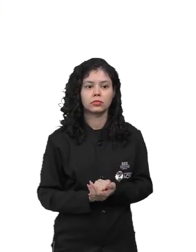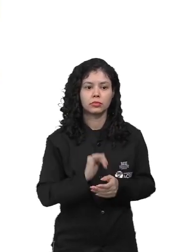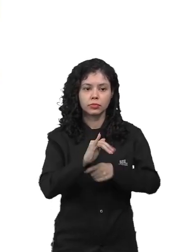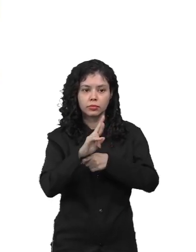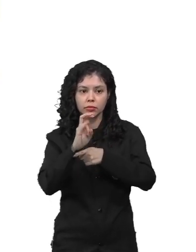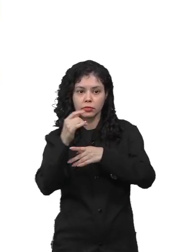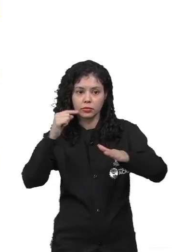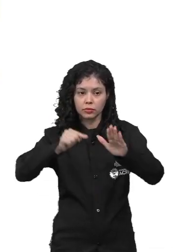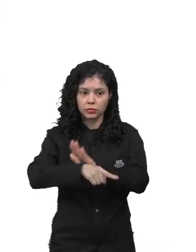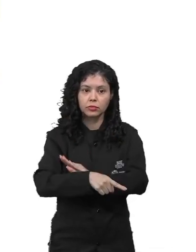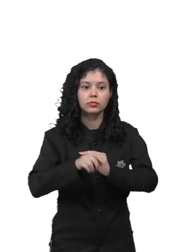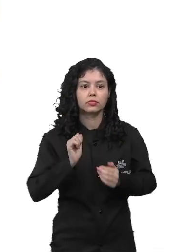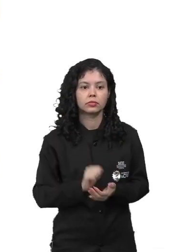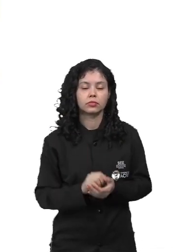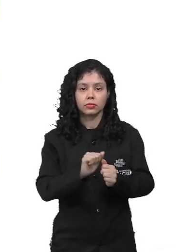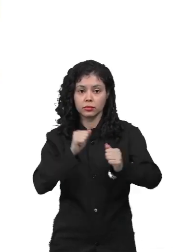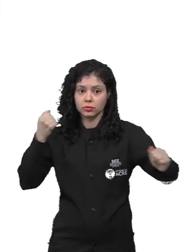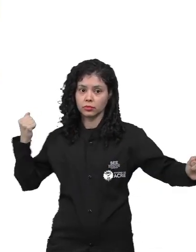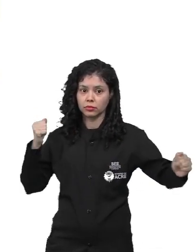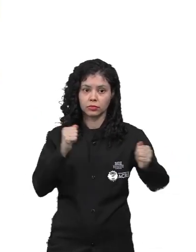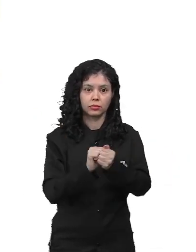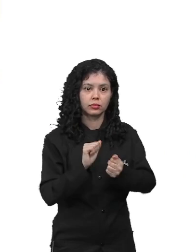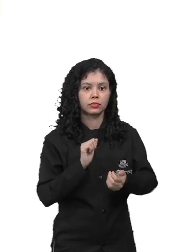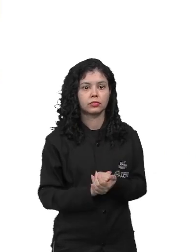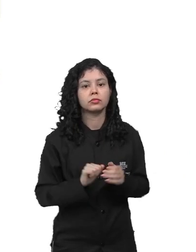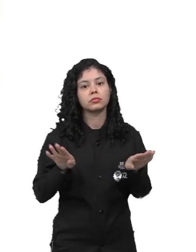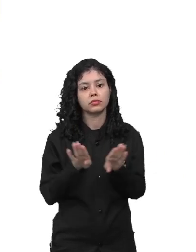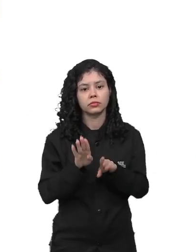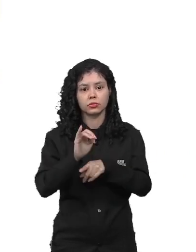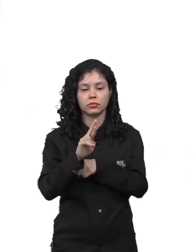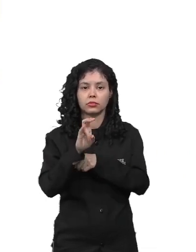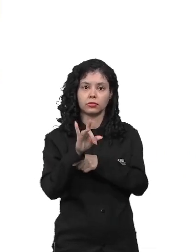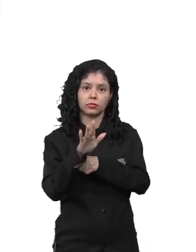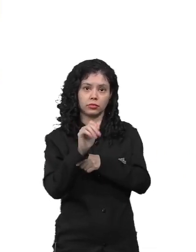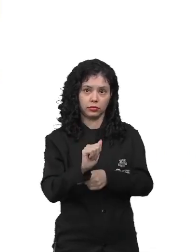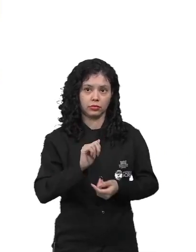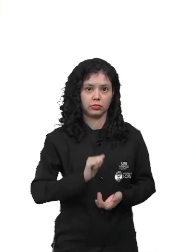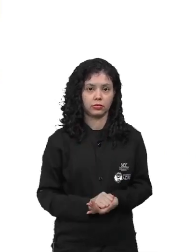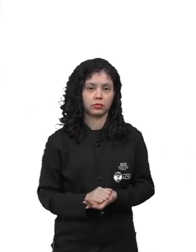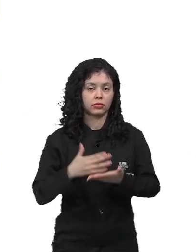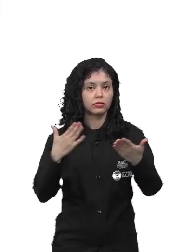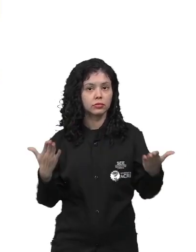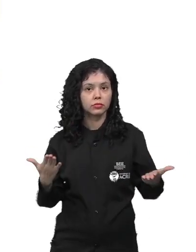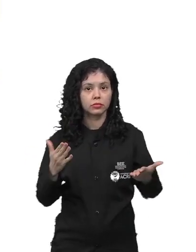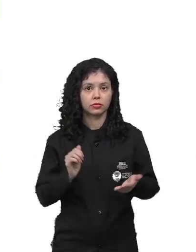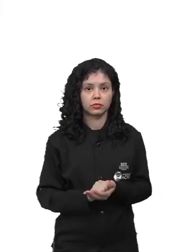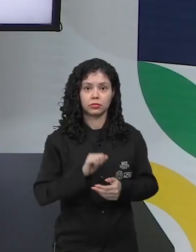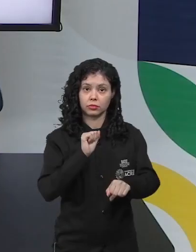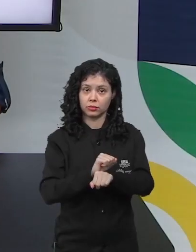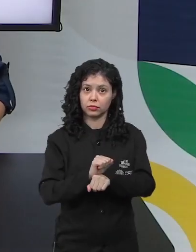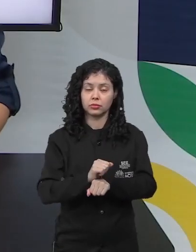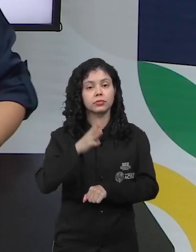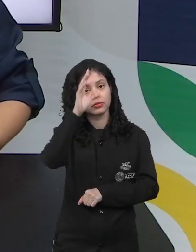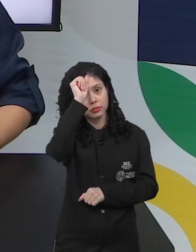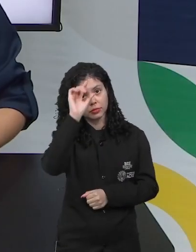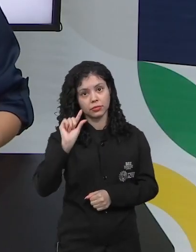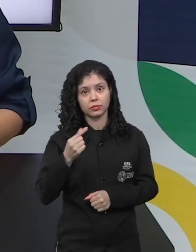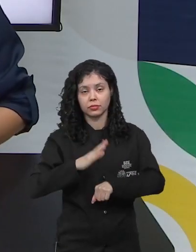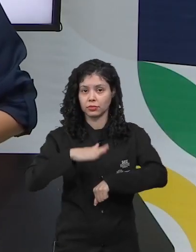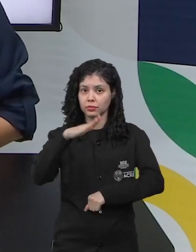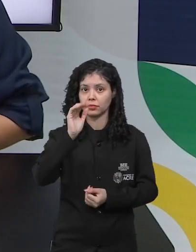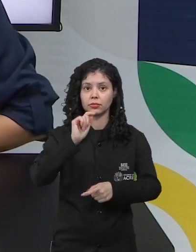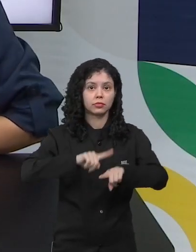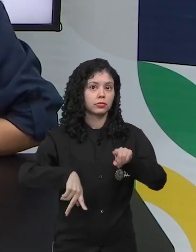a impenetrabilidade, a elasticidade e a inércia. Espero que vocês tenham aprendido